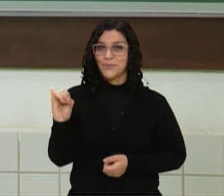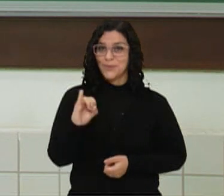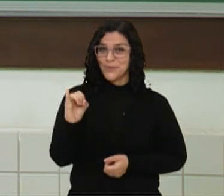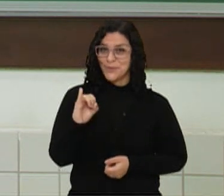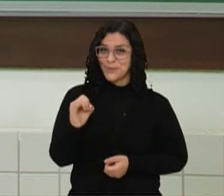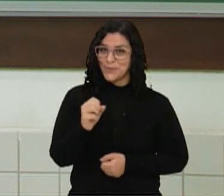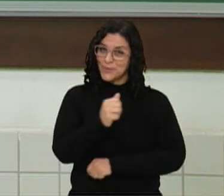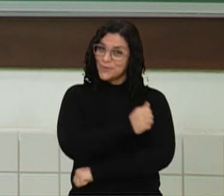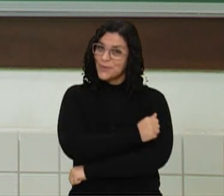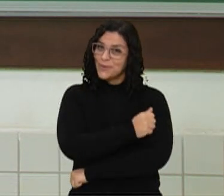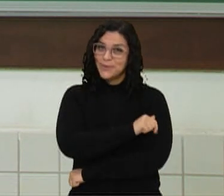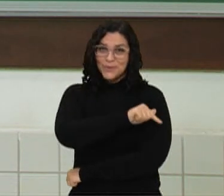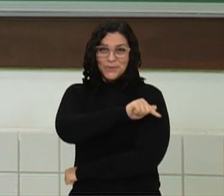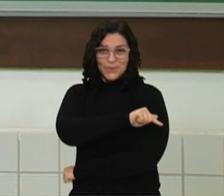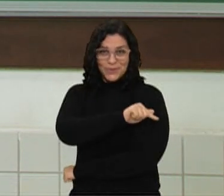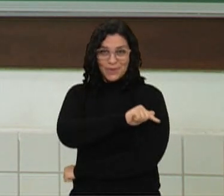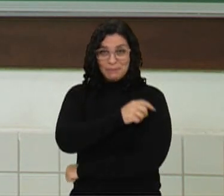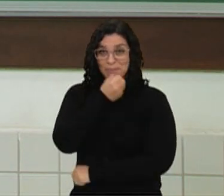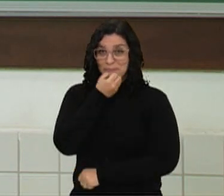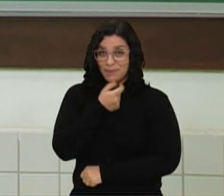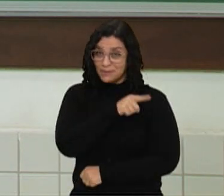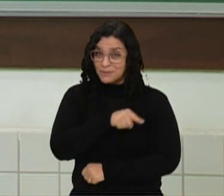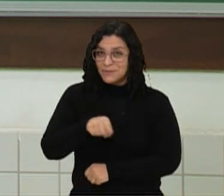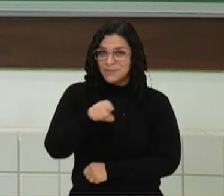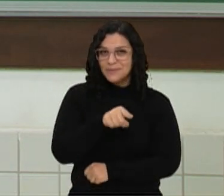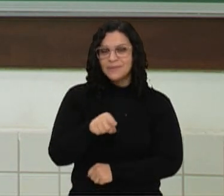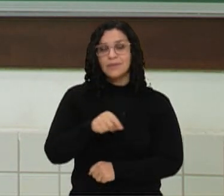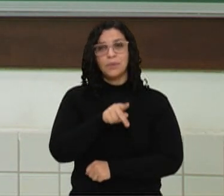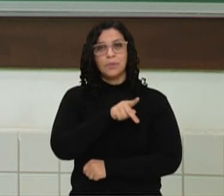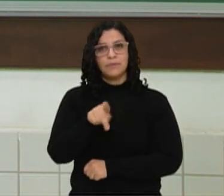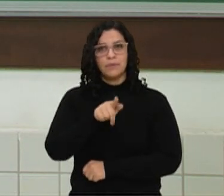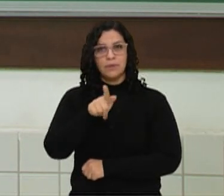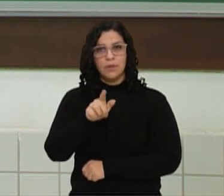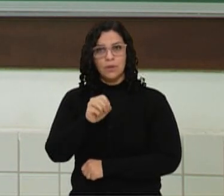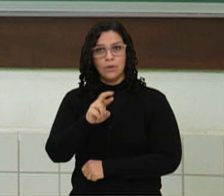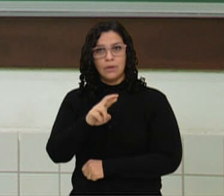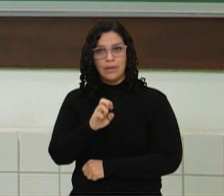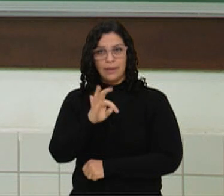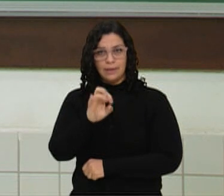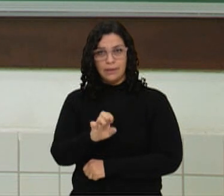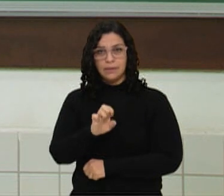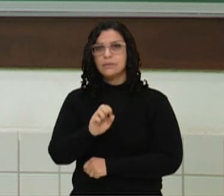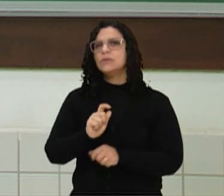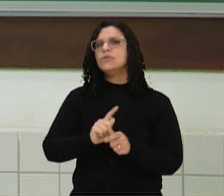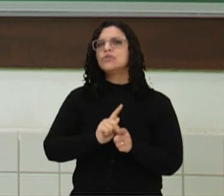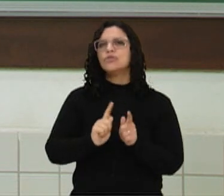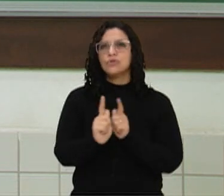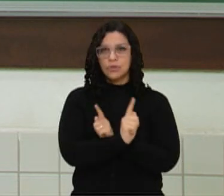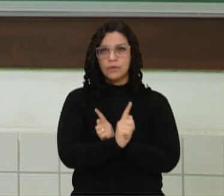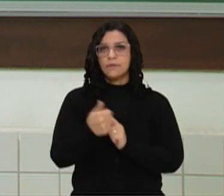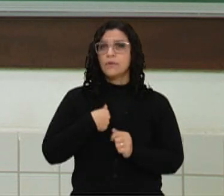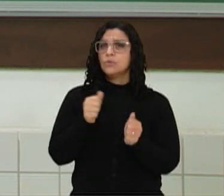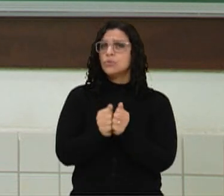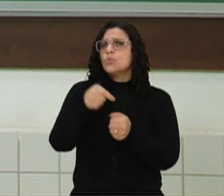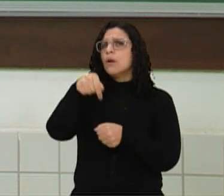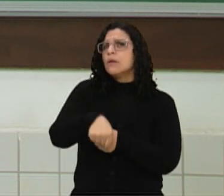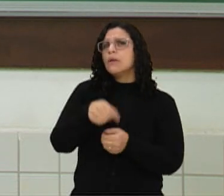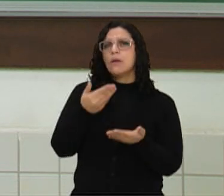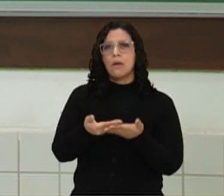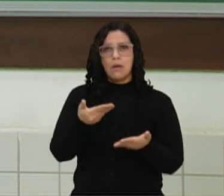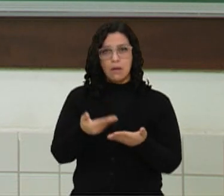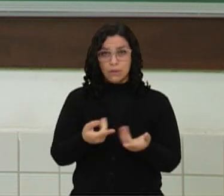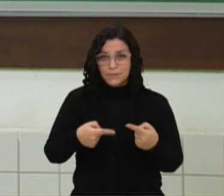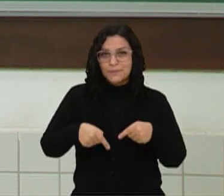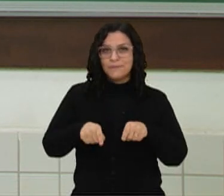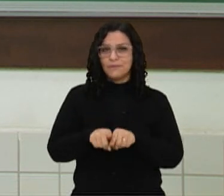Olá, meus queridos alunos do 7º ano, tudo bem com vocês? Eu sou a professora Gorete Wozniak, de Geografia, estamos aqui para mais uma aula